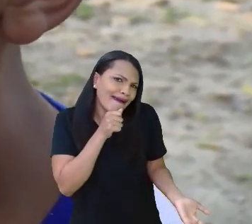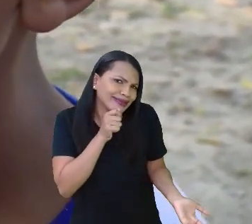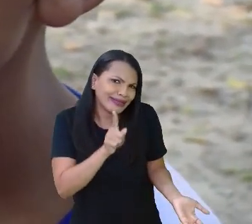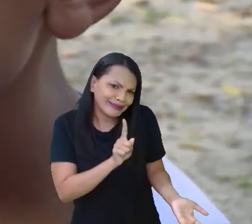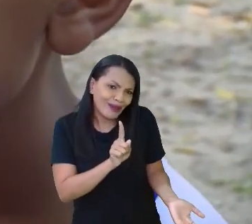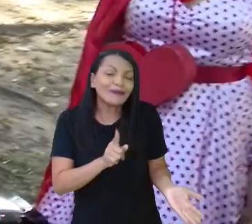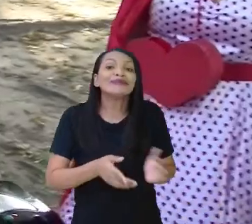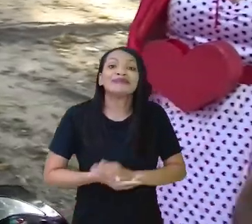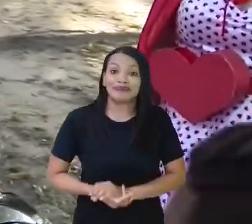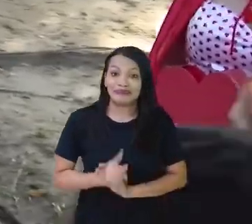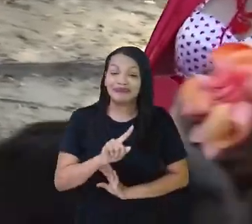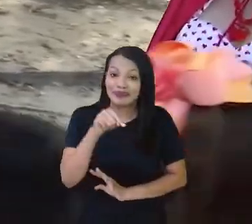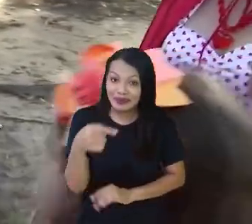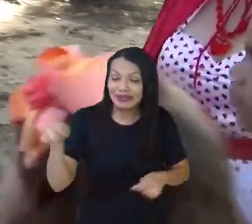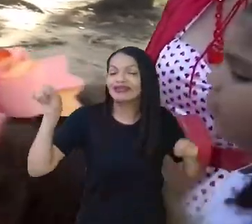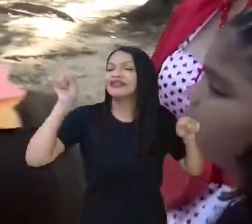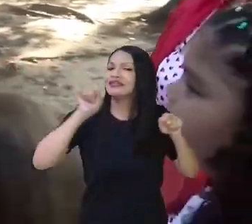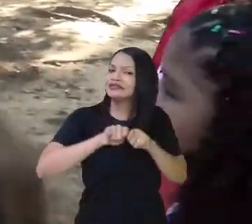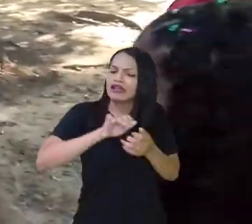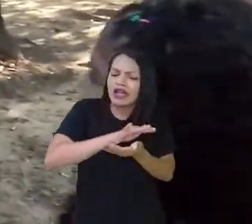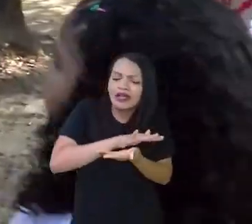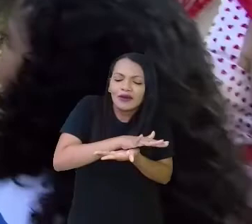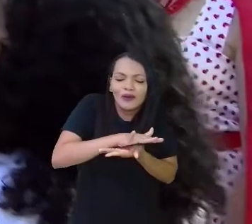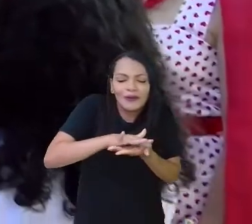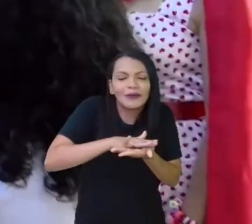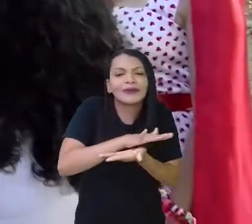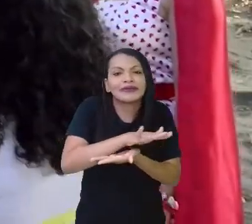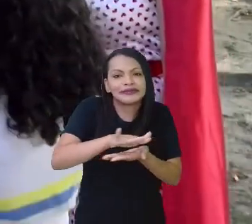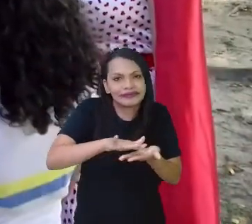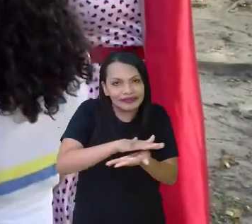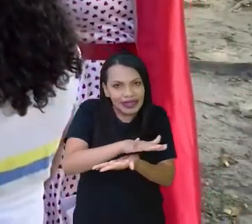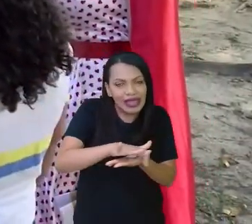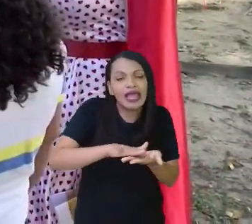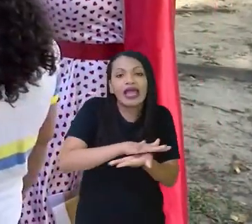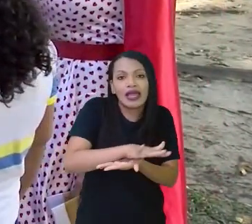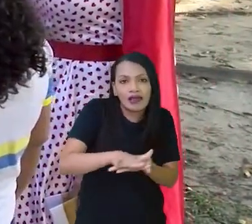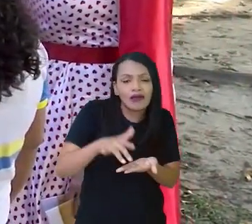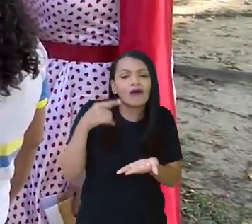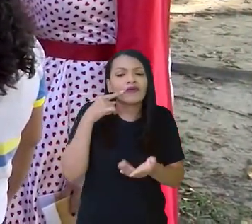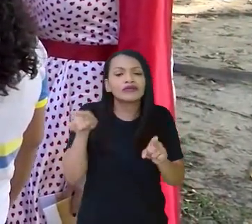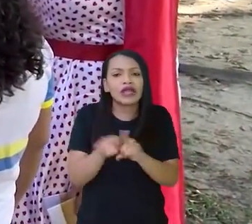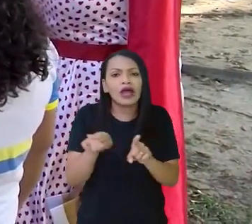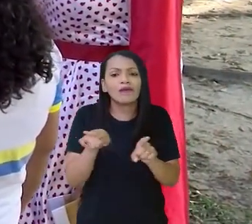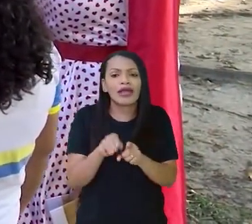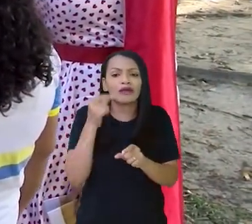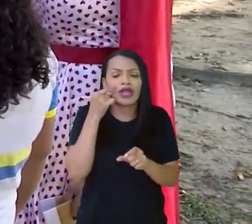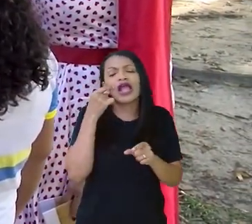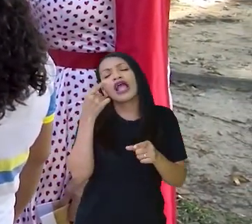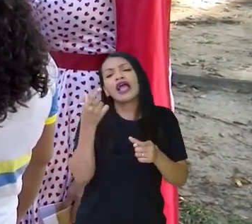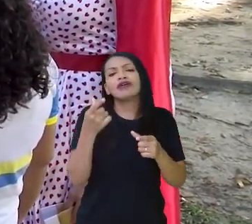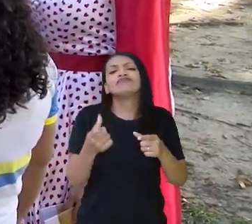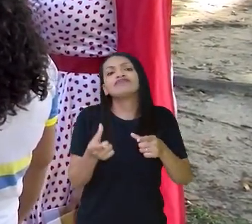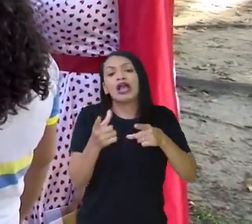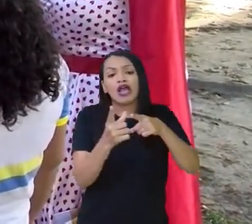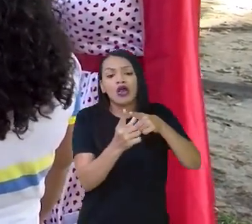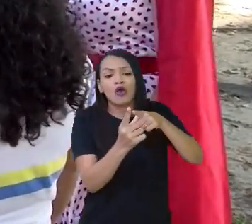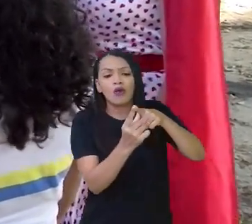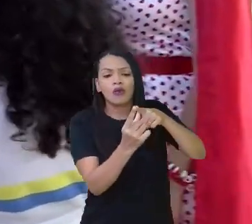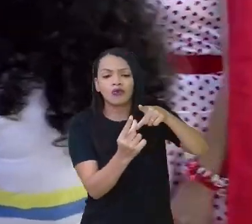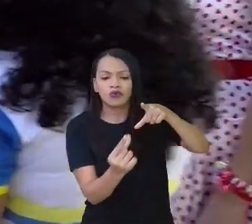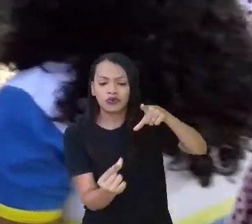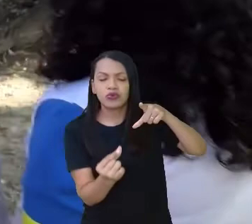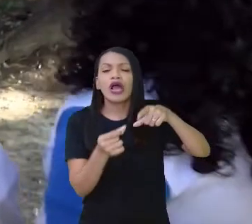Depois de ter feito esse brigadeiro, eu vou pegar casquinhas de sorvete. Vocês já viram em